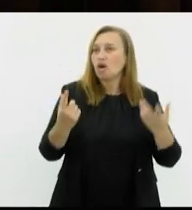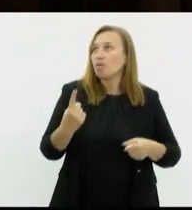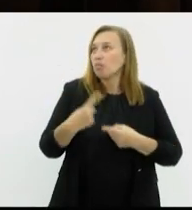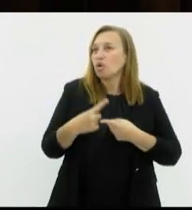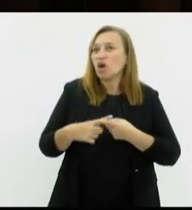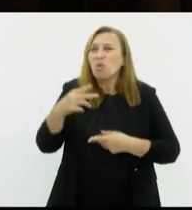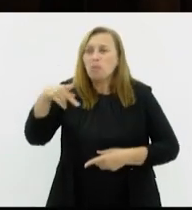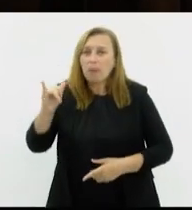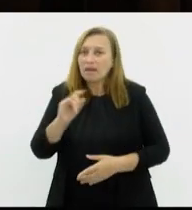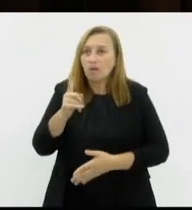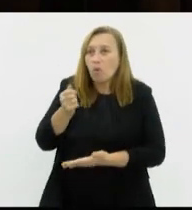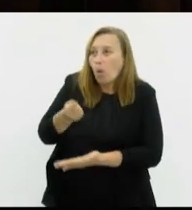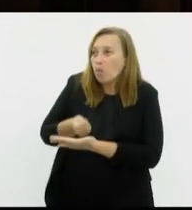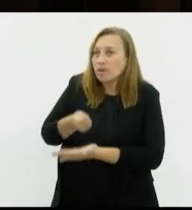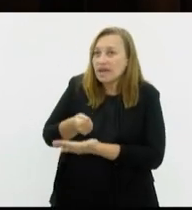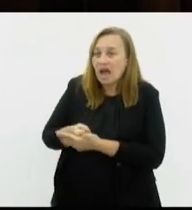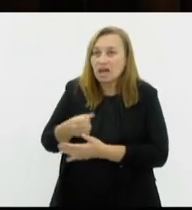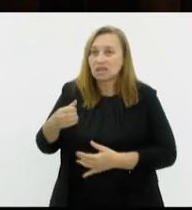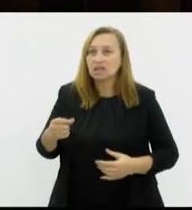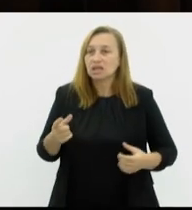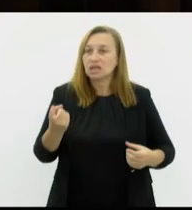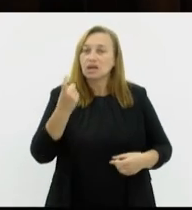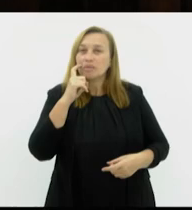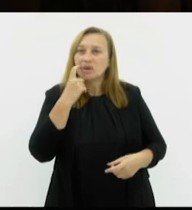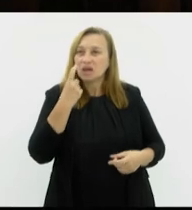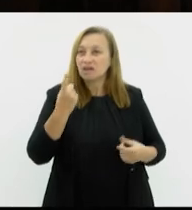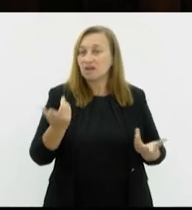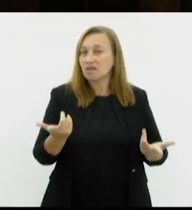fazer um clipe para o X-Vídeos.